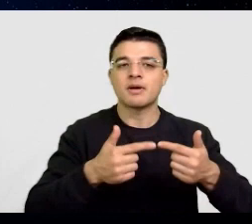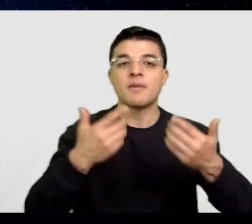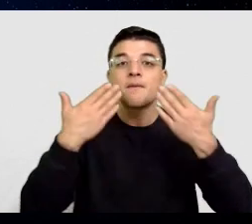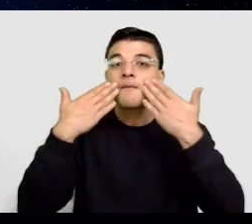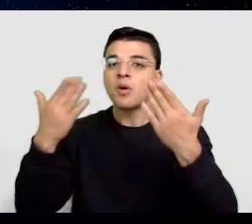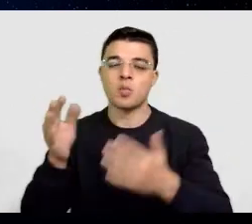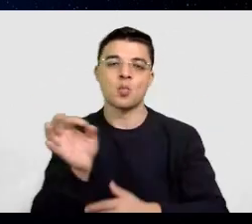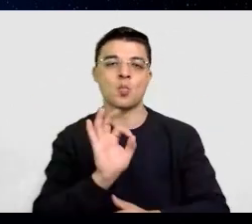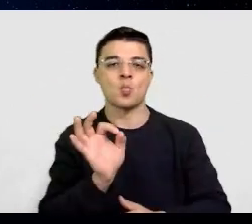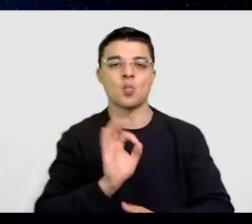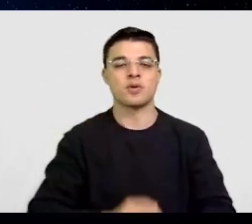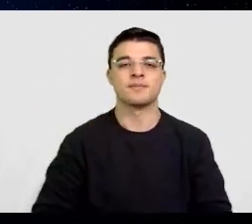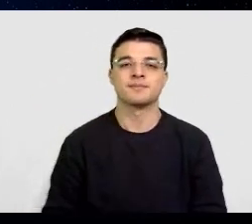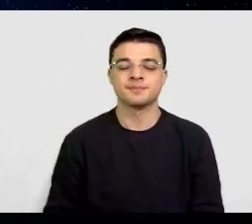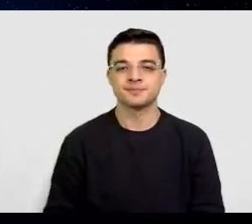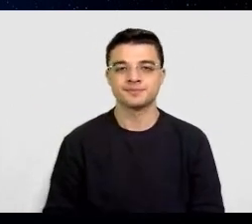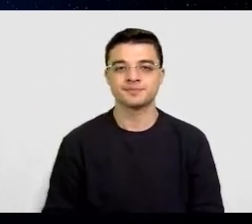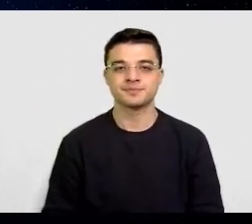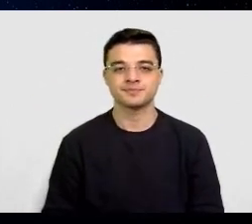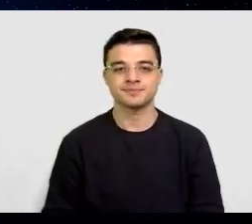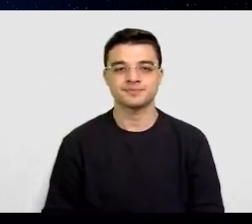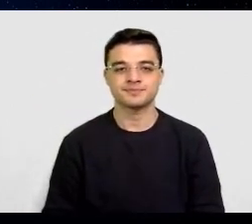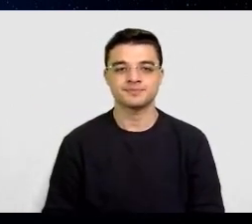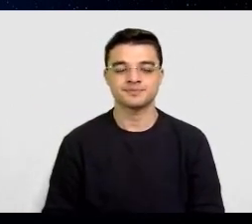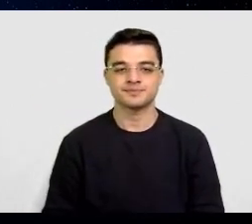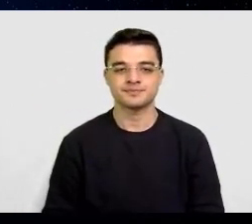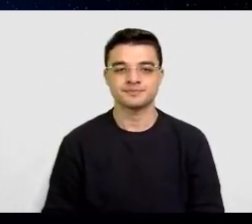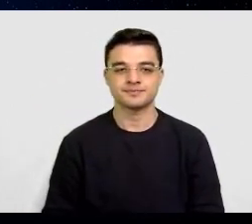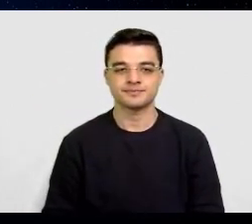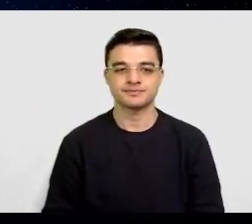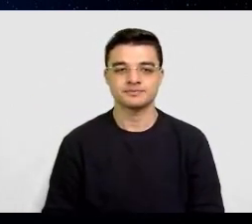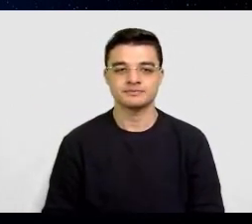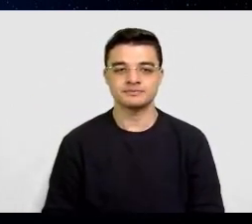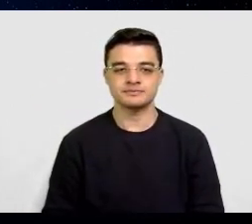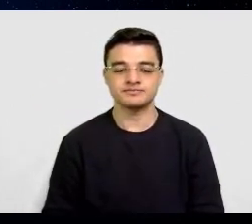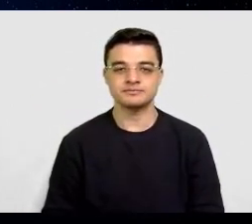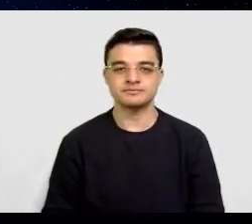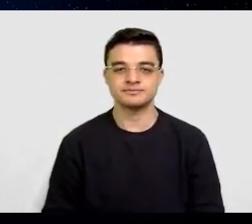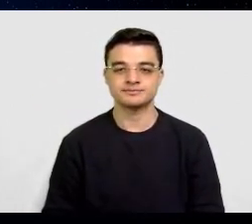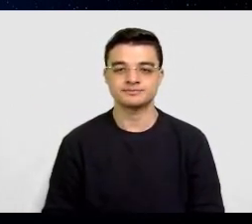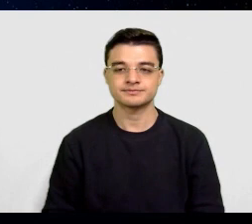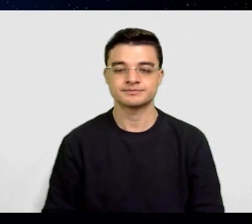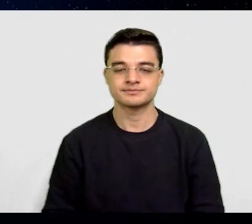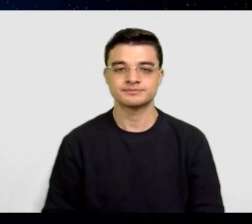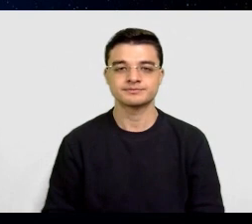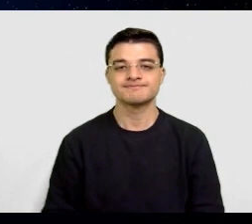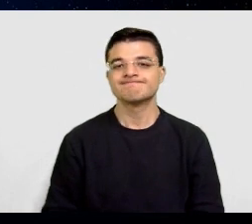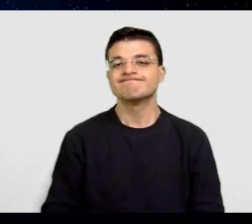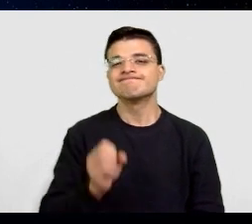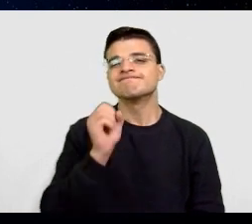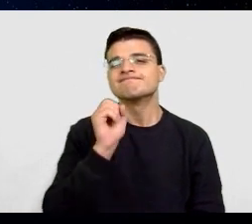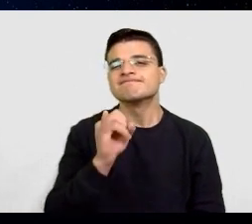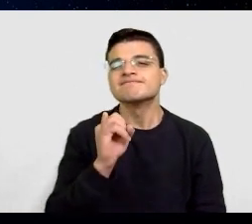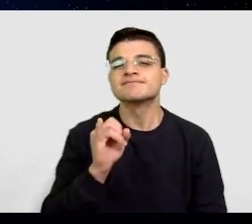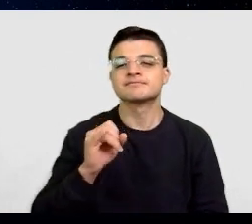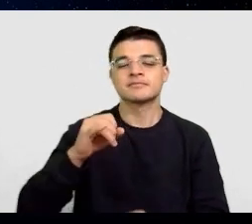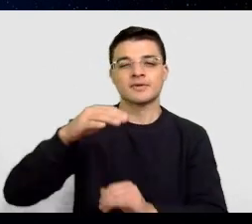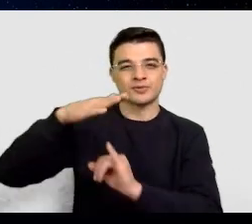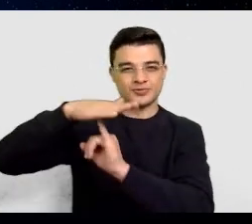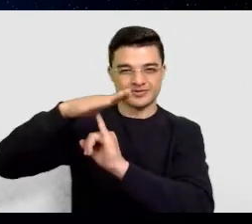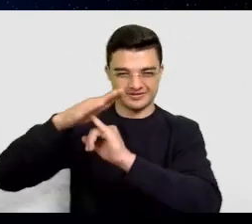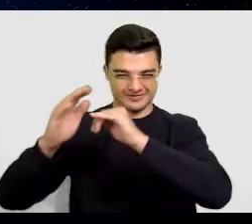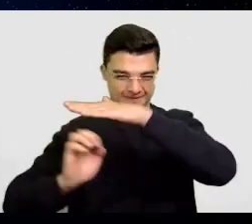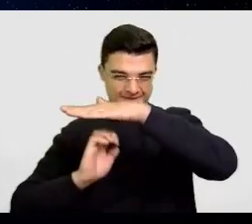Ok, onde que isso pode acontecer, então, nesse fluxo? Se a instituição não estiver validando corretamente